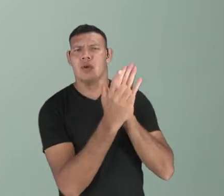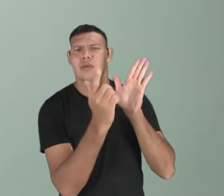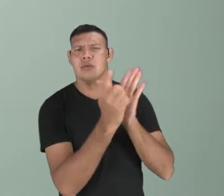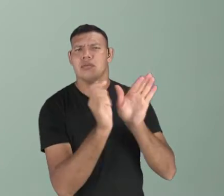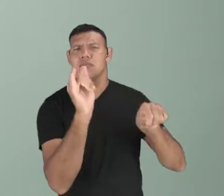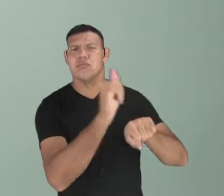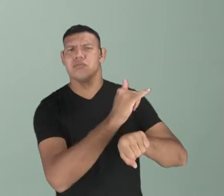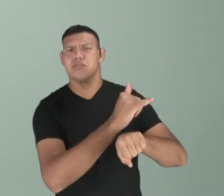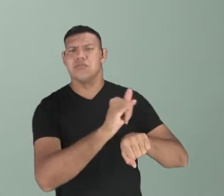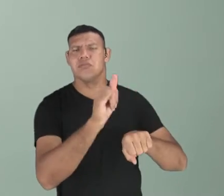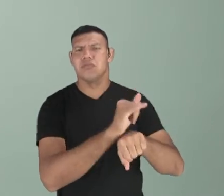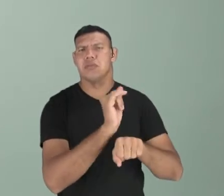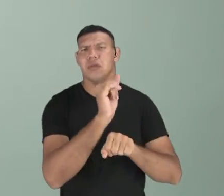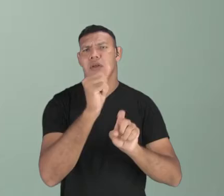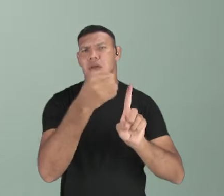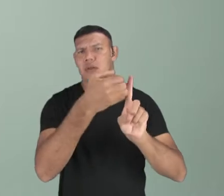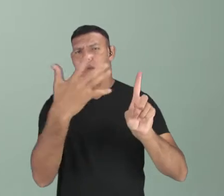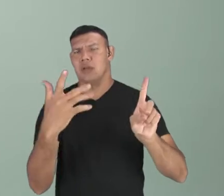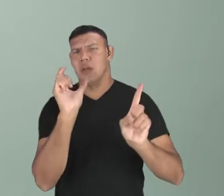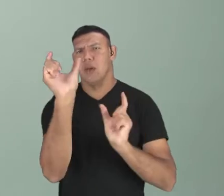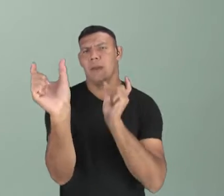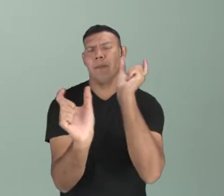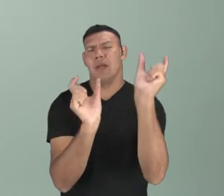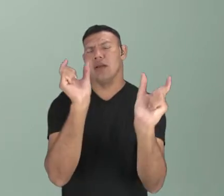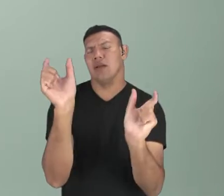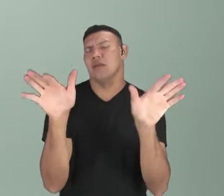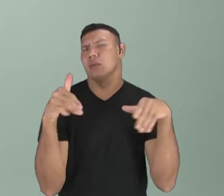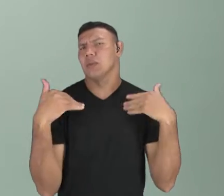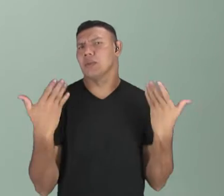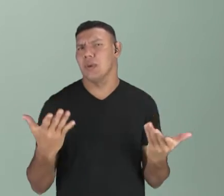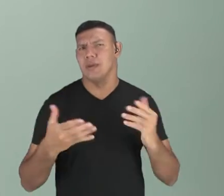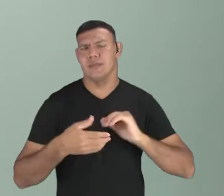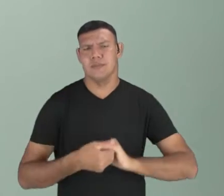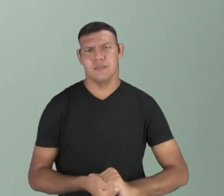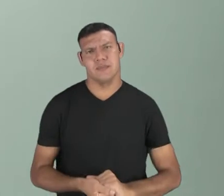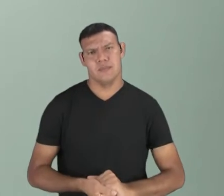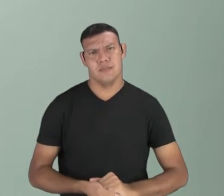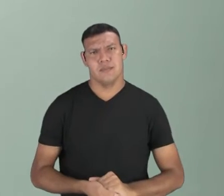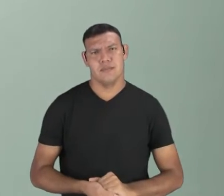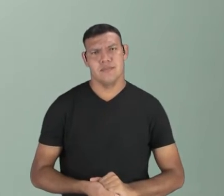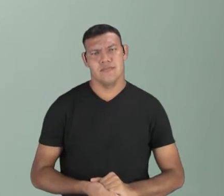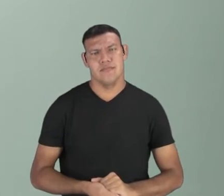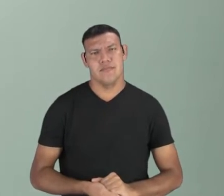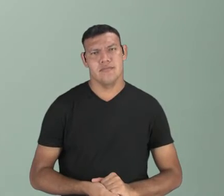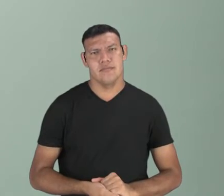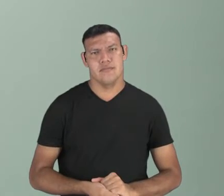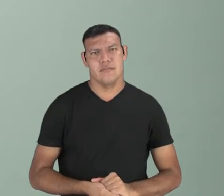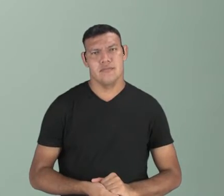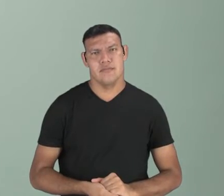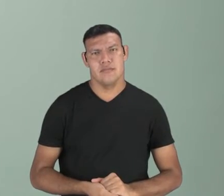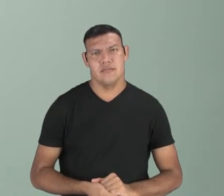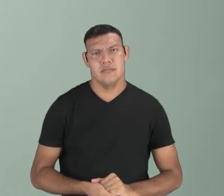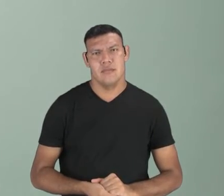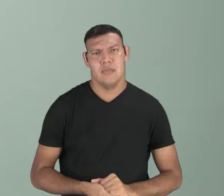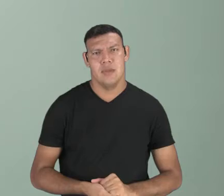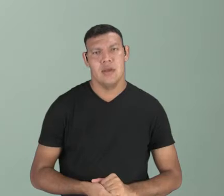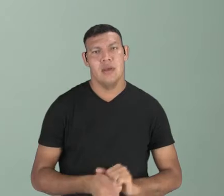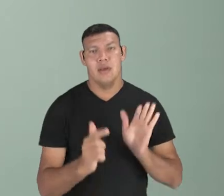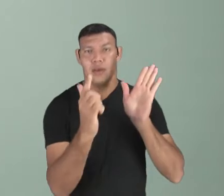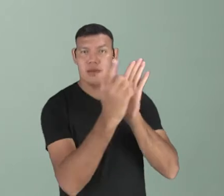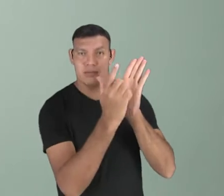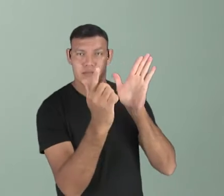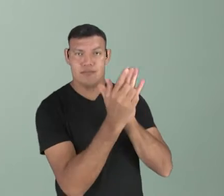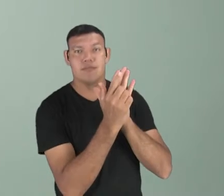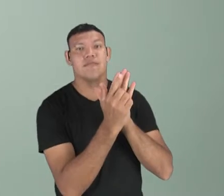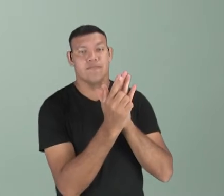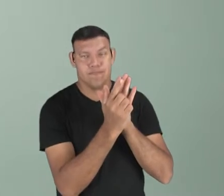dessas palavrinhas que são chamadas de operadores argumentativos no processo de comunicação? A função delas